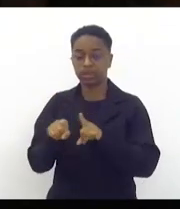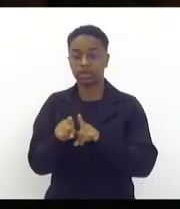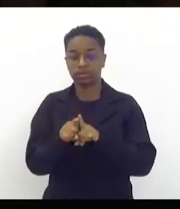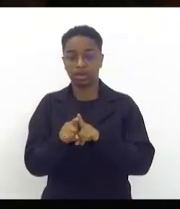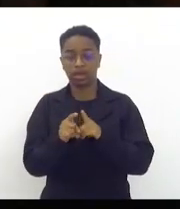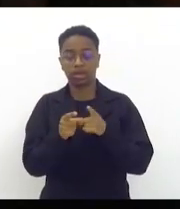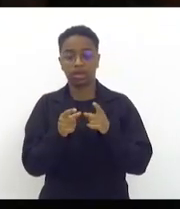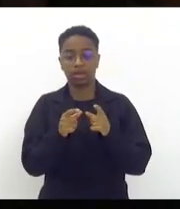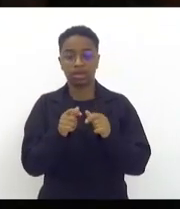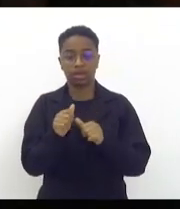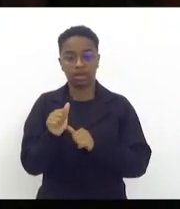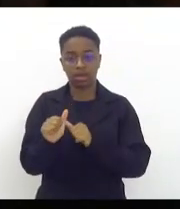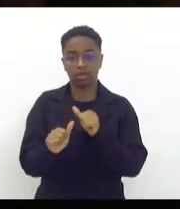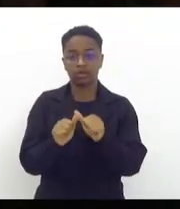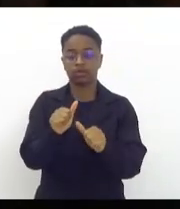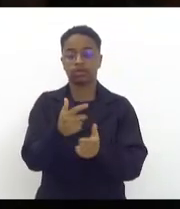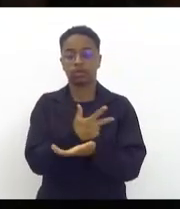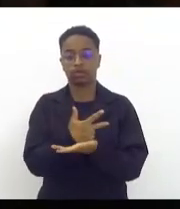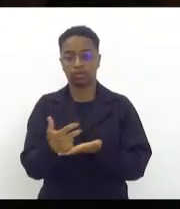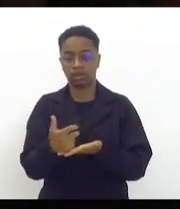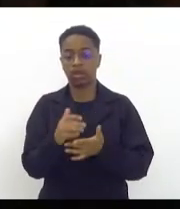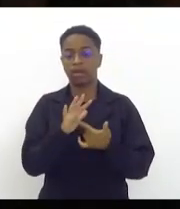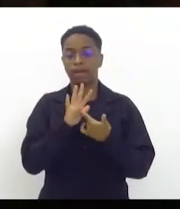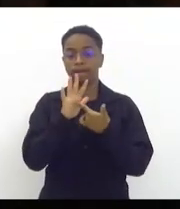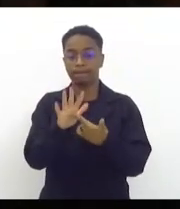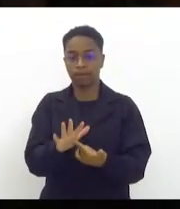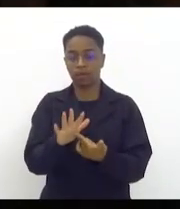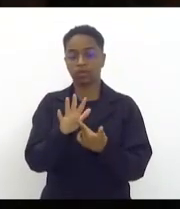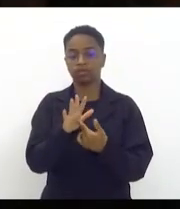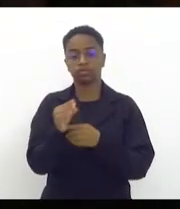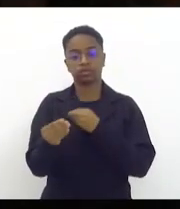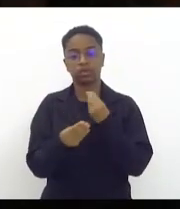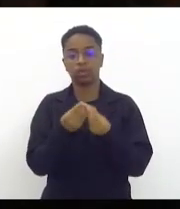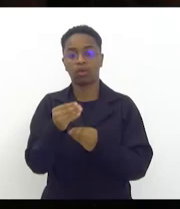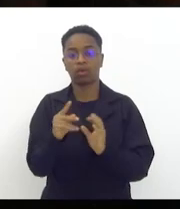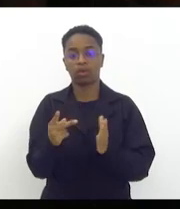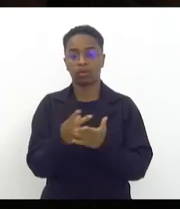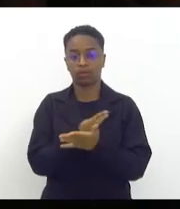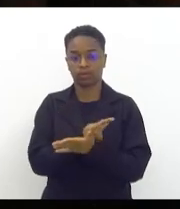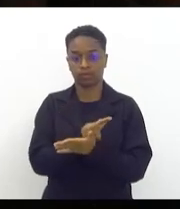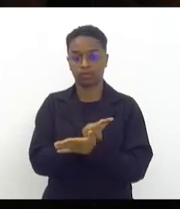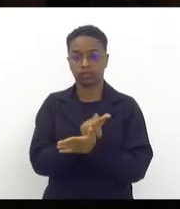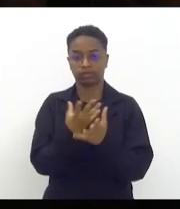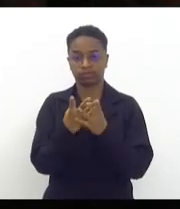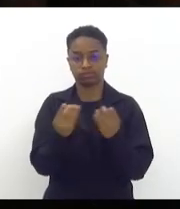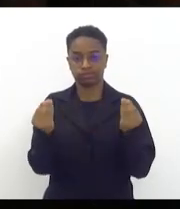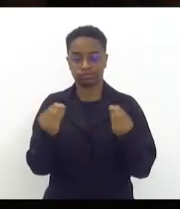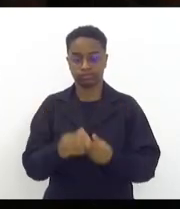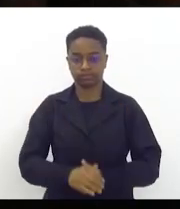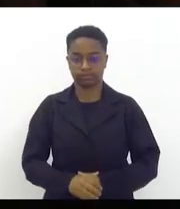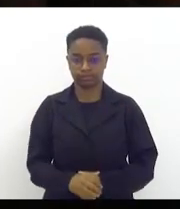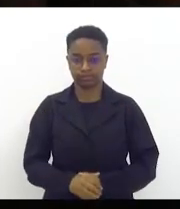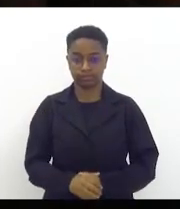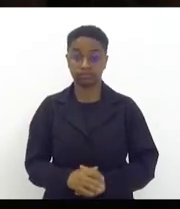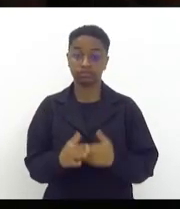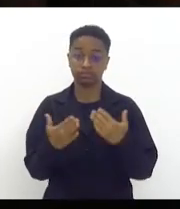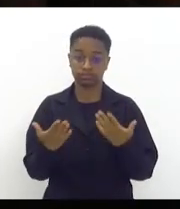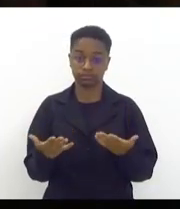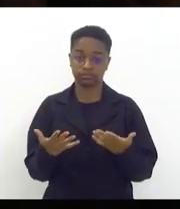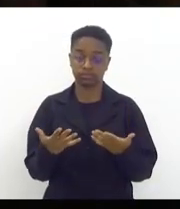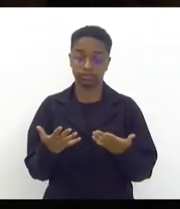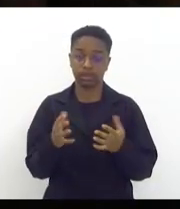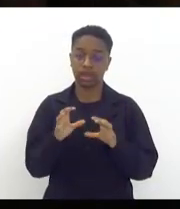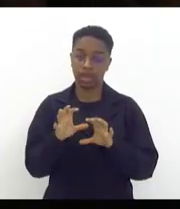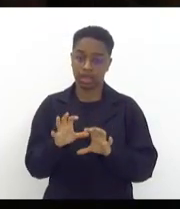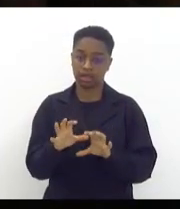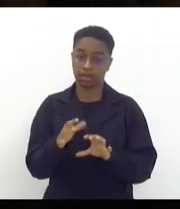tributária explicitamente mostra que esse benefício tributário acaba. Então, essa é,